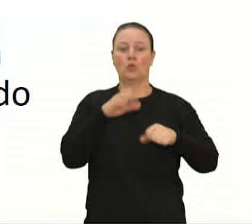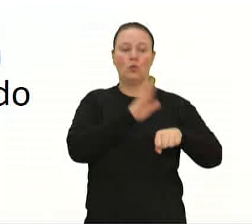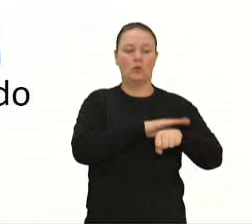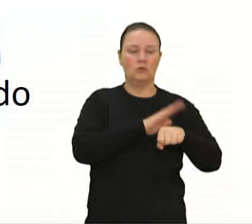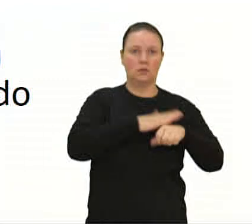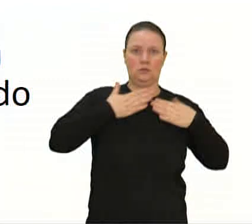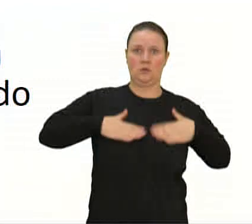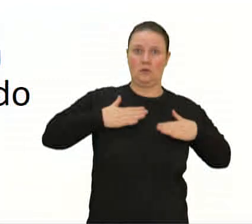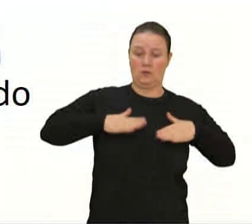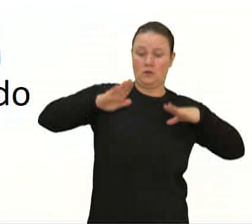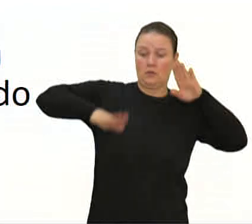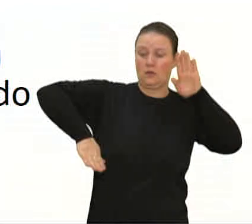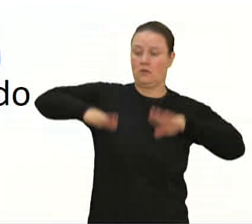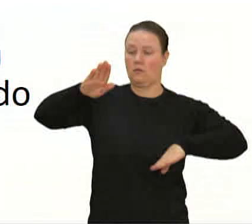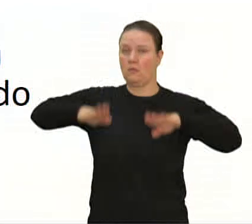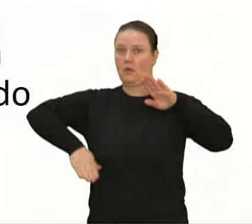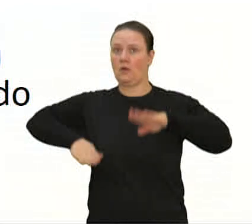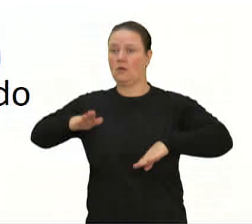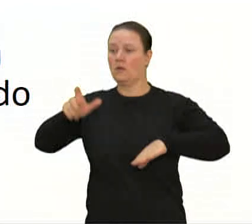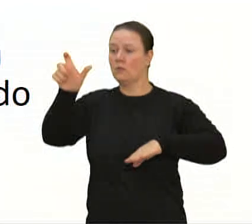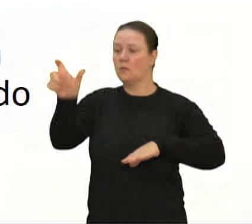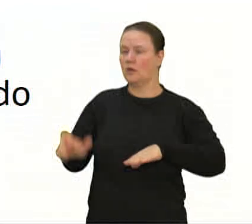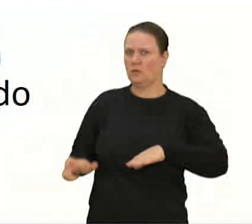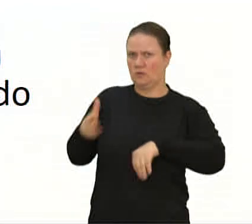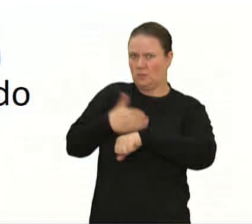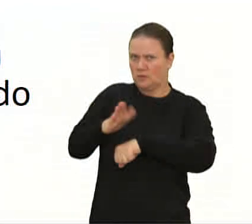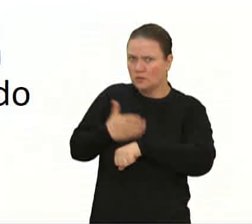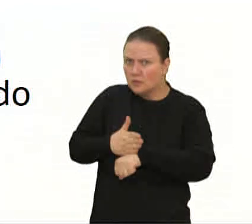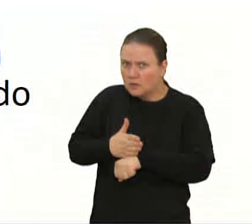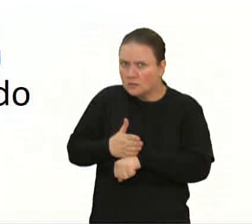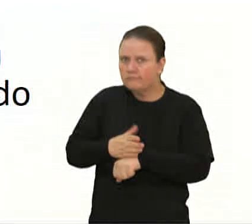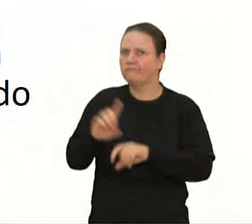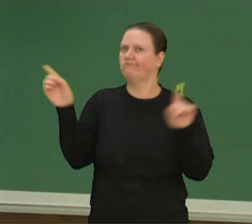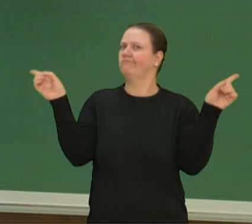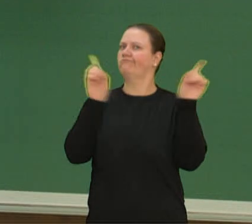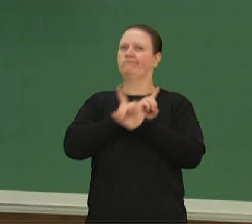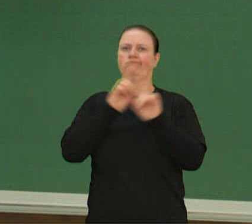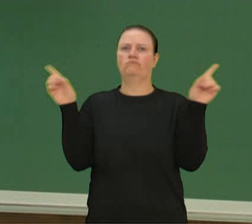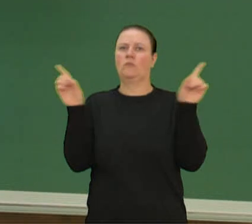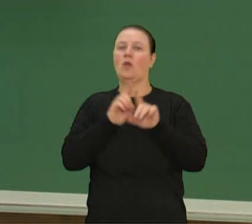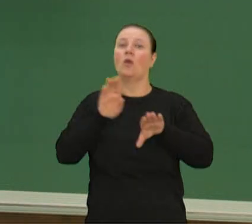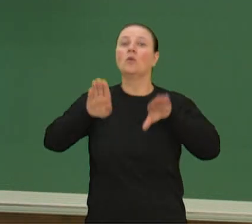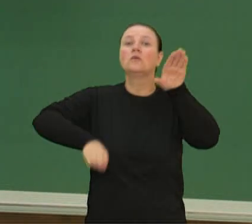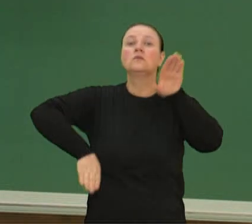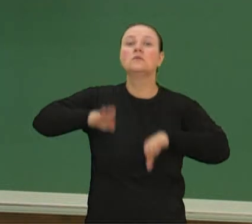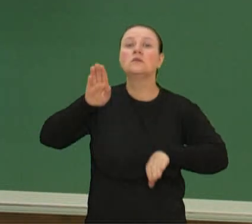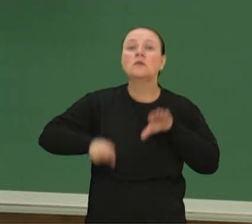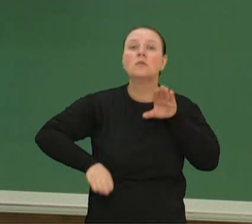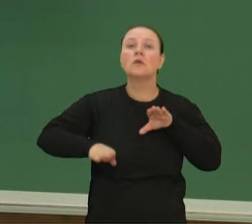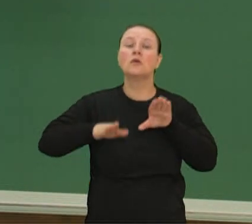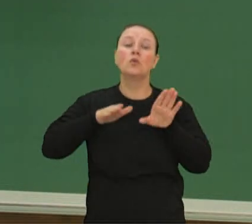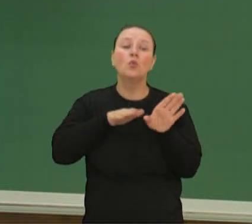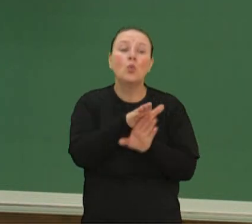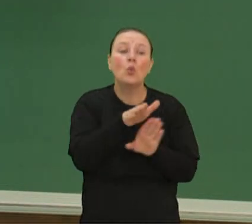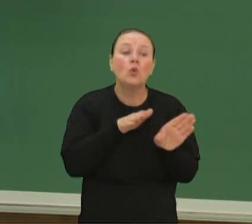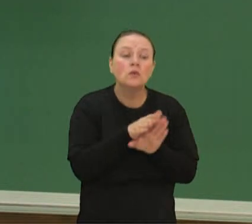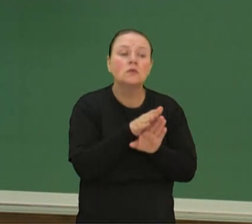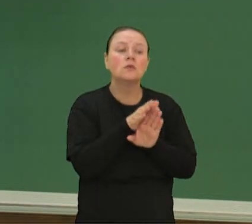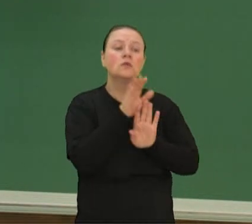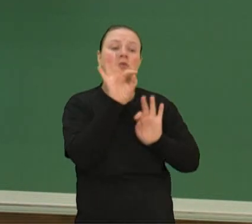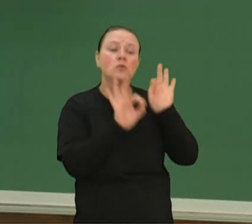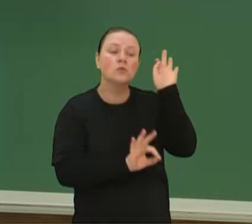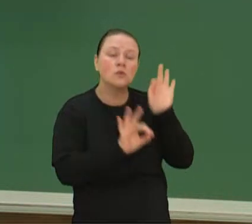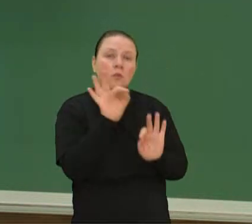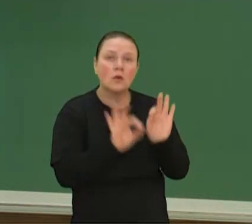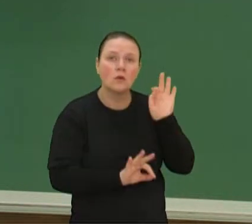exercícios varia de acordo com a percepção do praticante. Na verdade, não. Essa variação vai depender da instrução e do planejamento